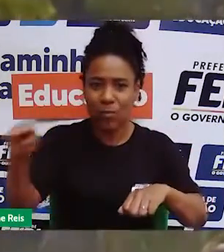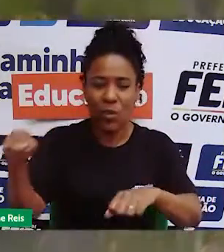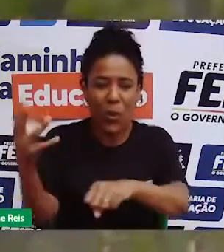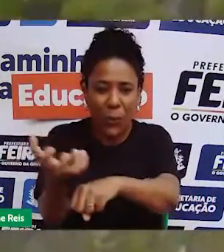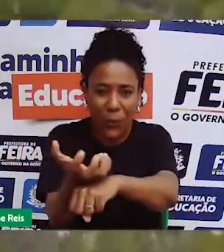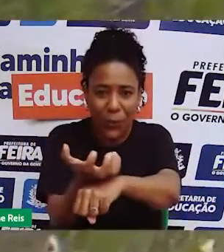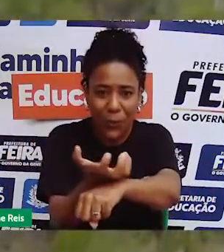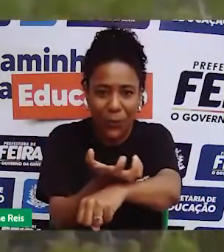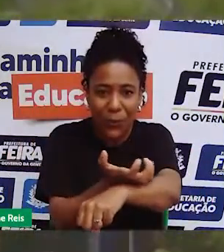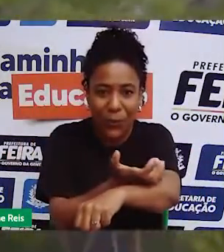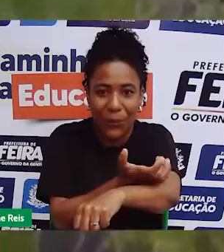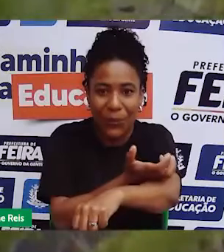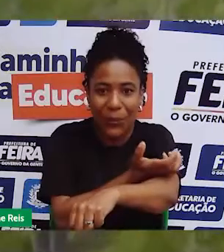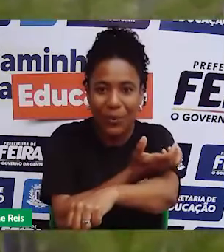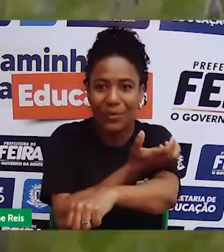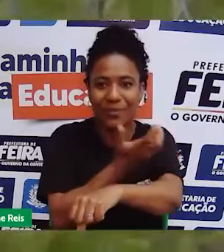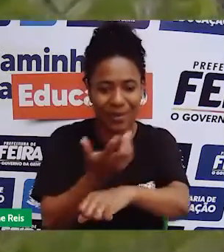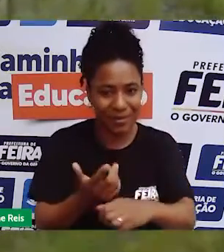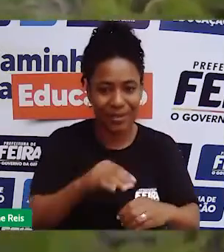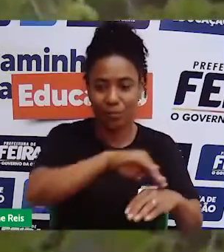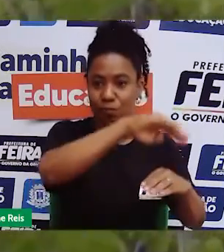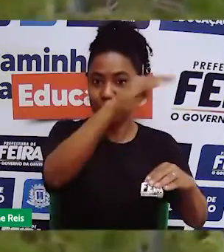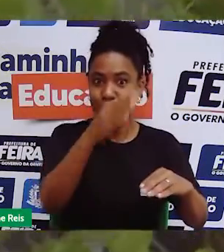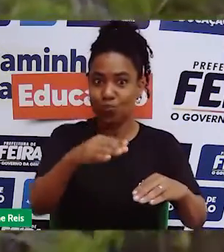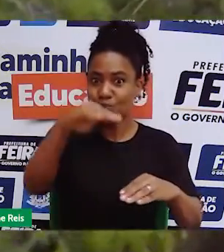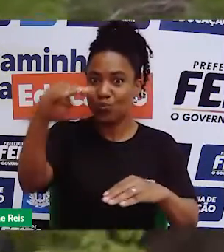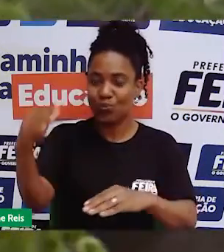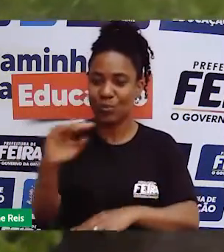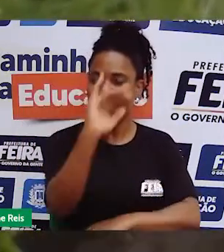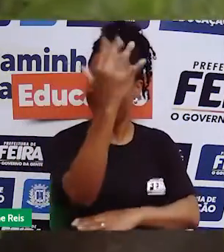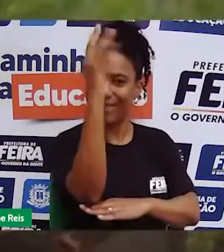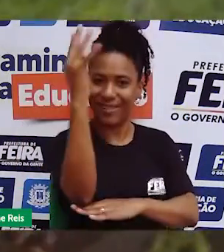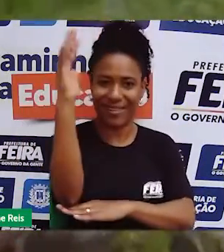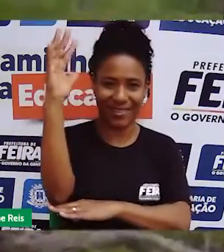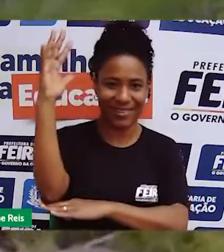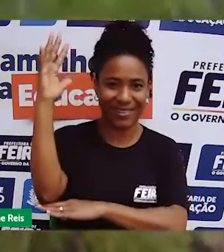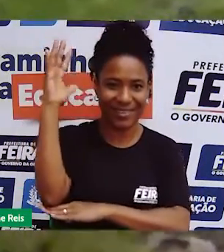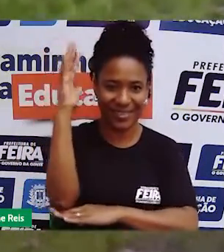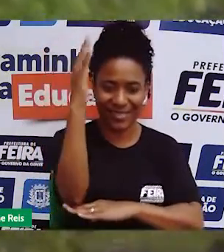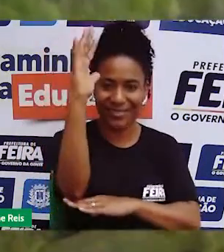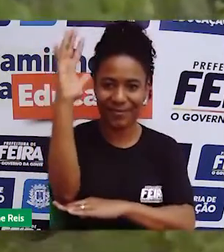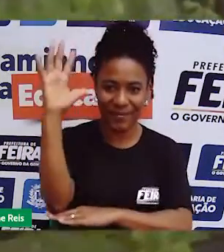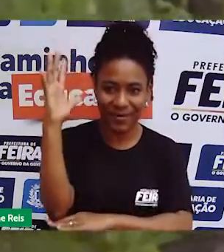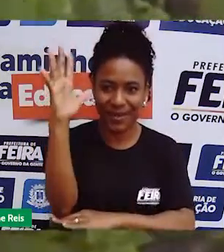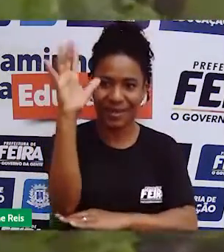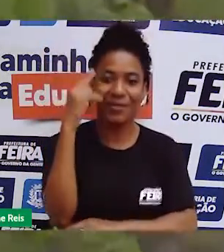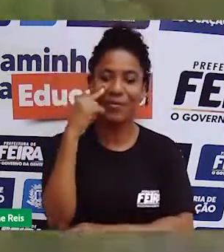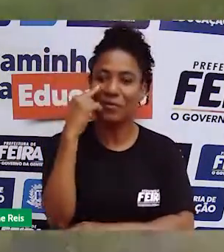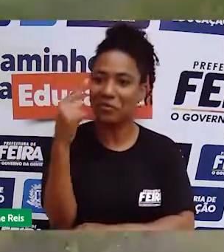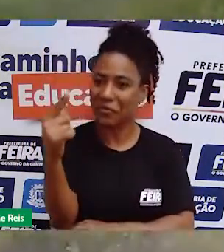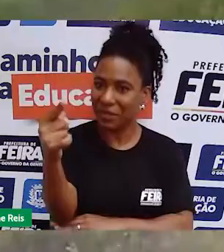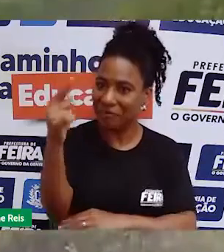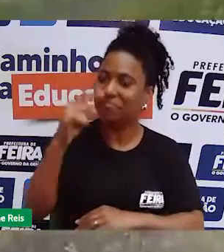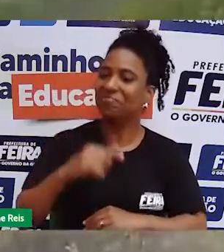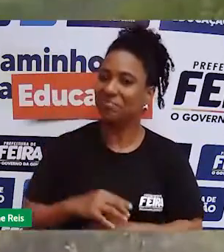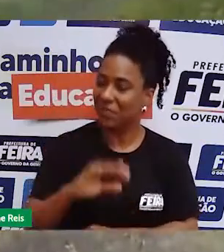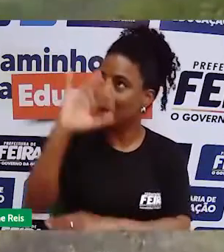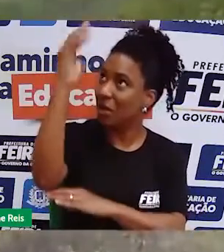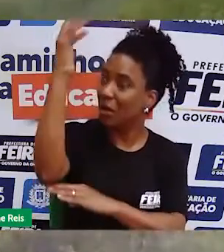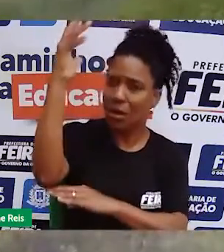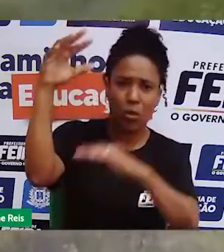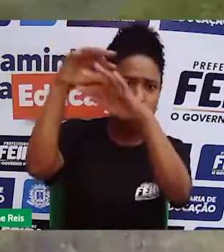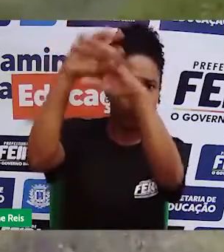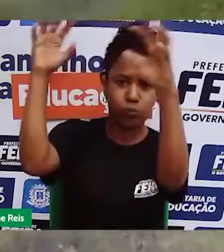rasteira, enquanto nas planícies dá espaço para árvores de maior porte, como este tamboril, espécie capaz